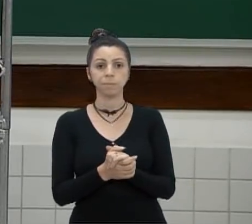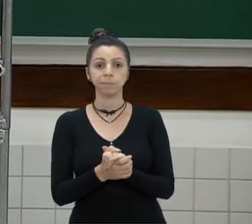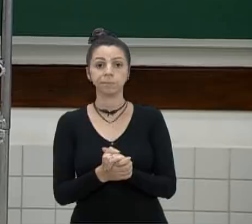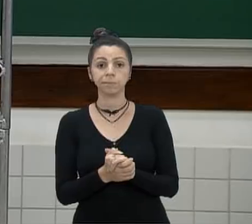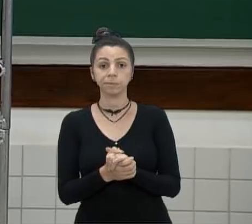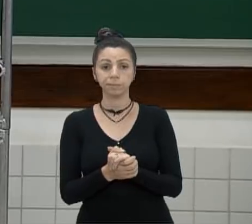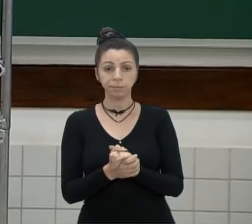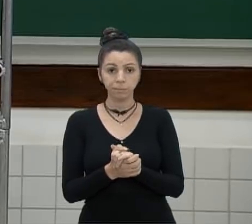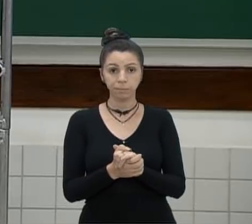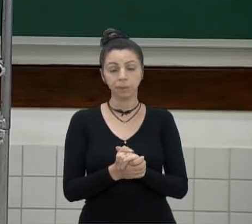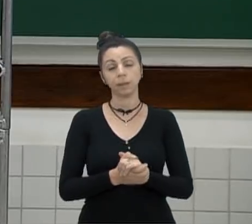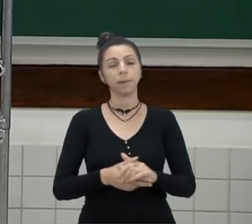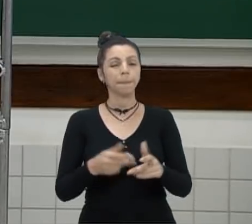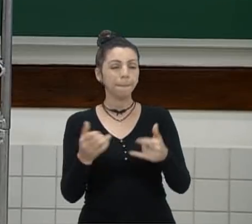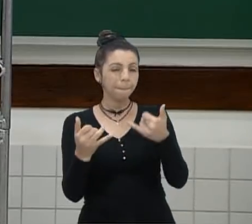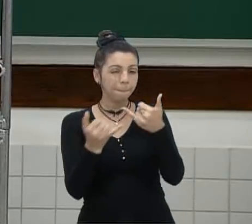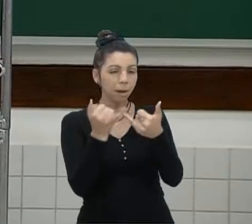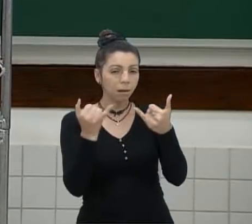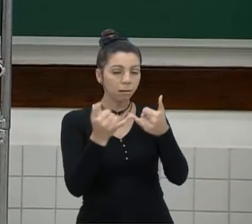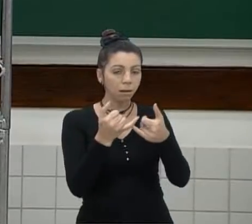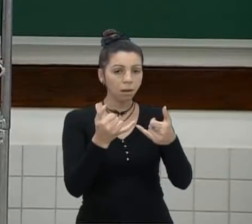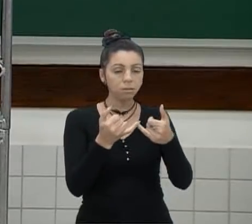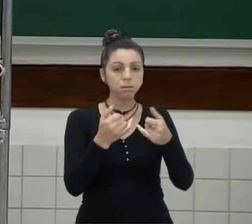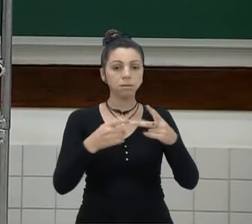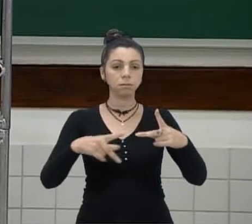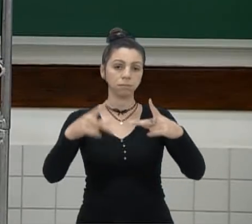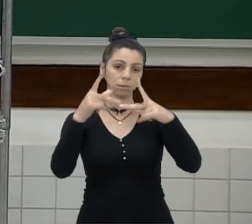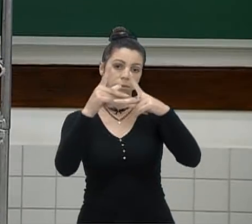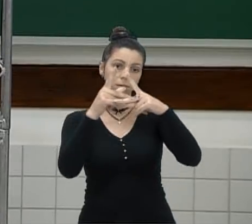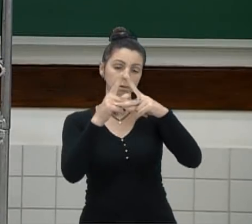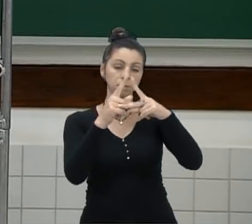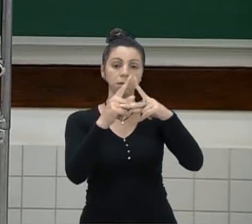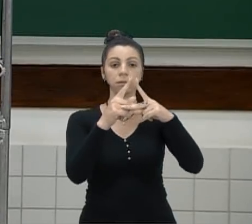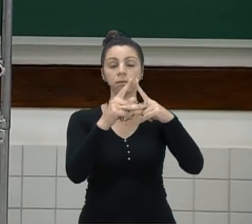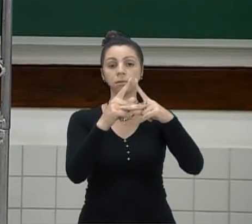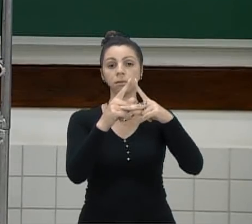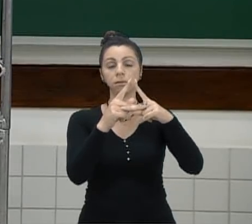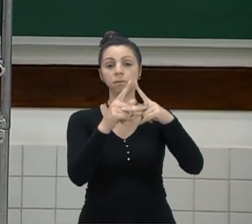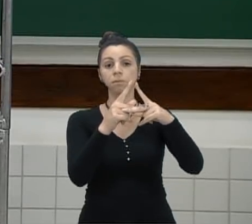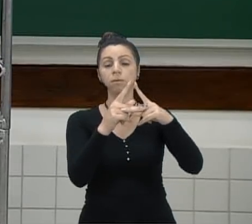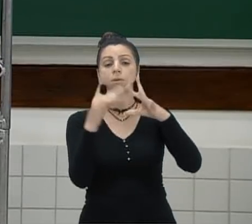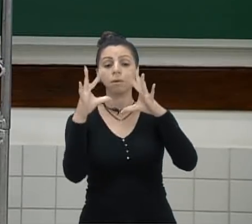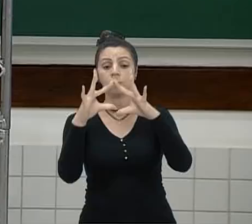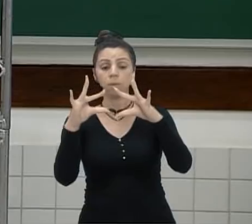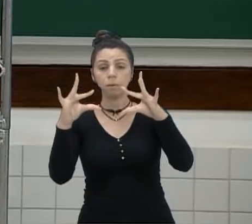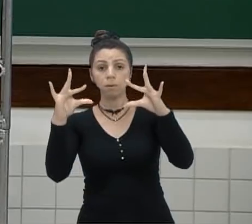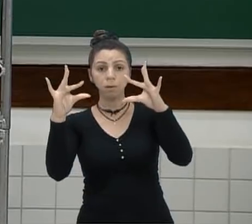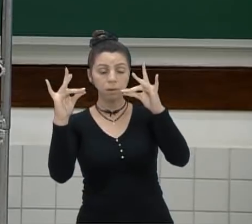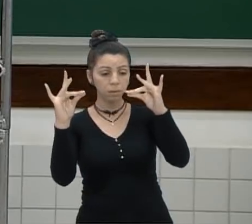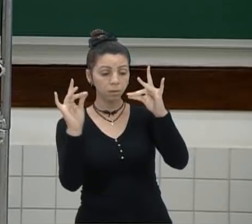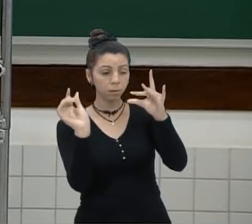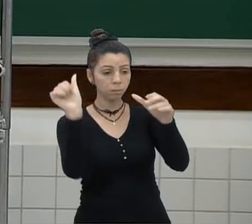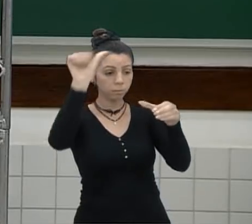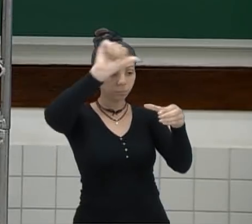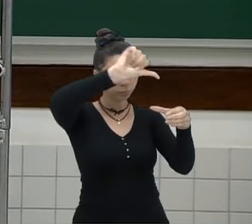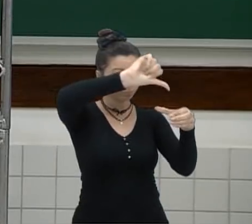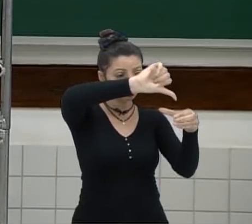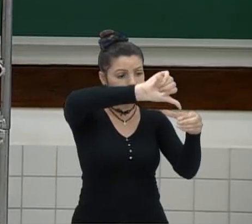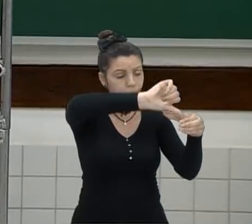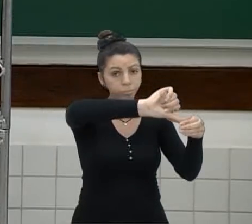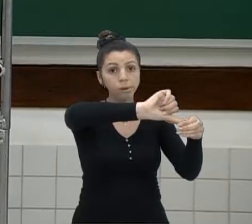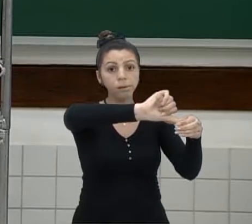formato triangular. Percebam que o líquido ficou com a forma